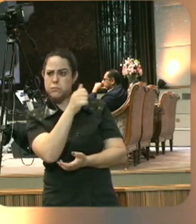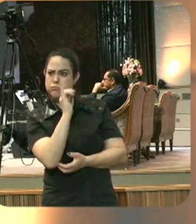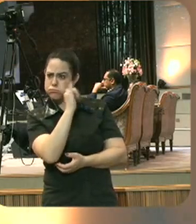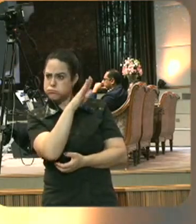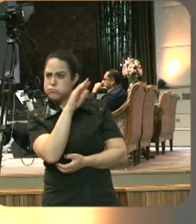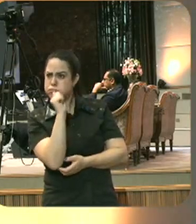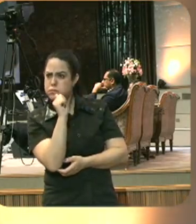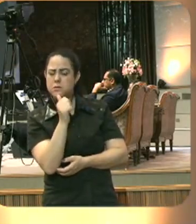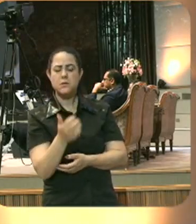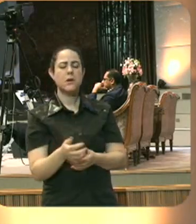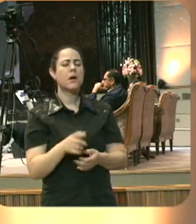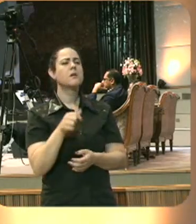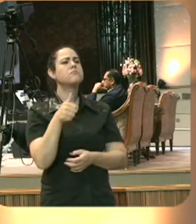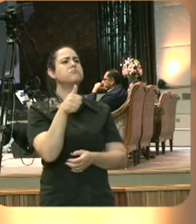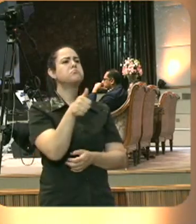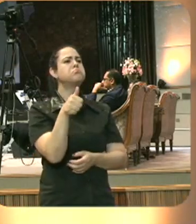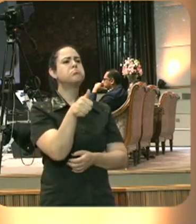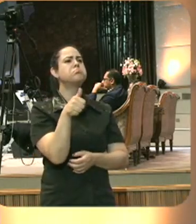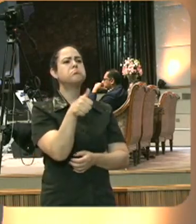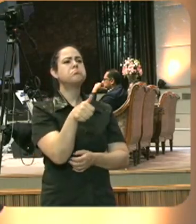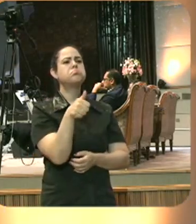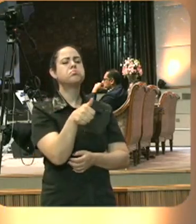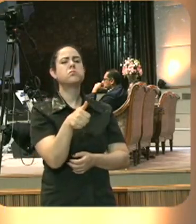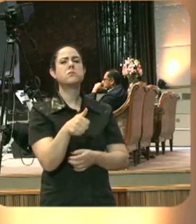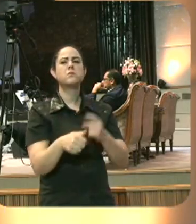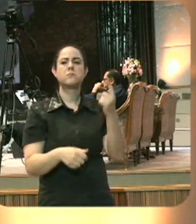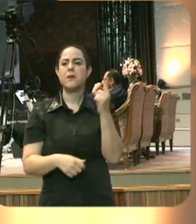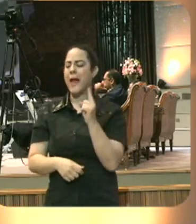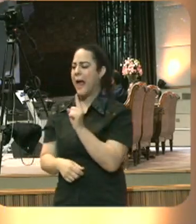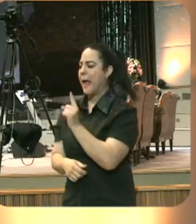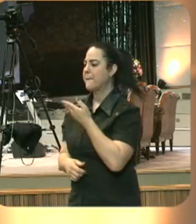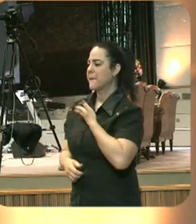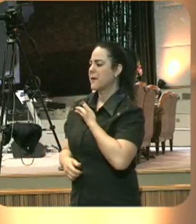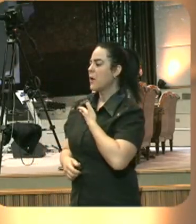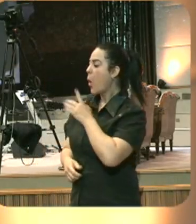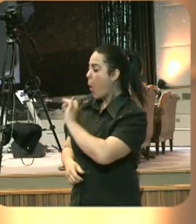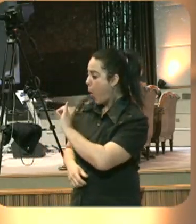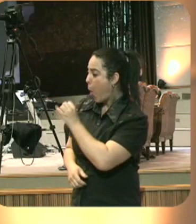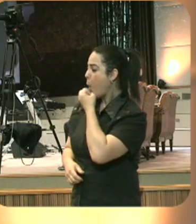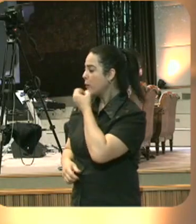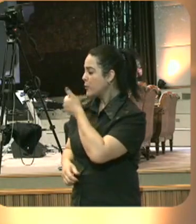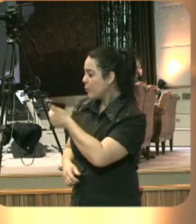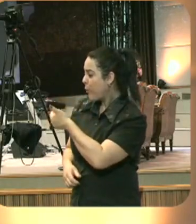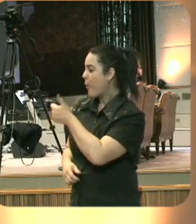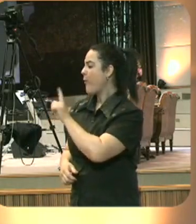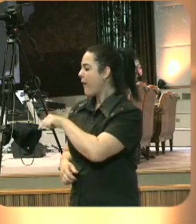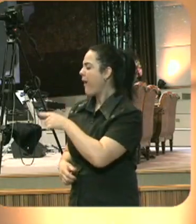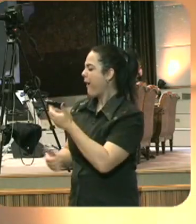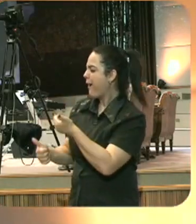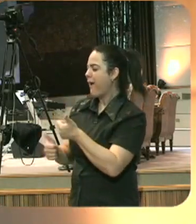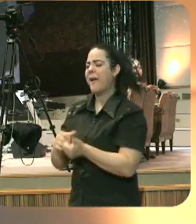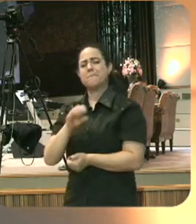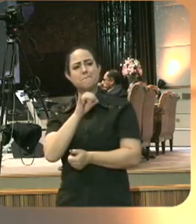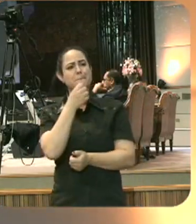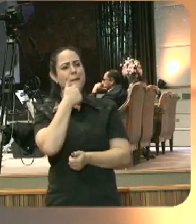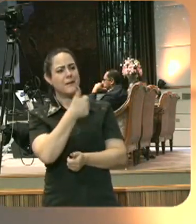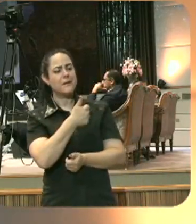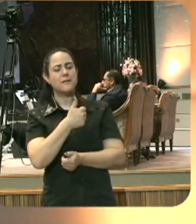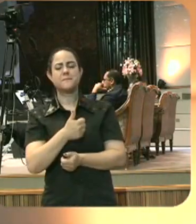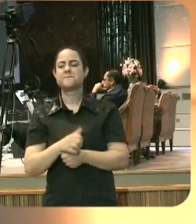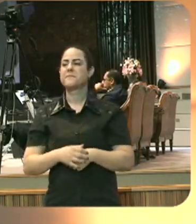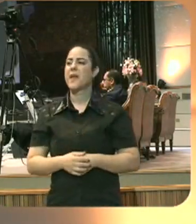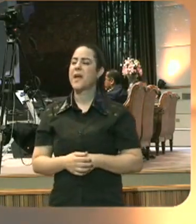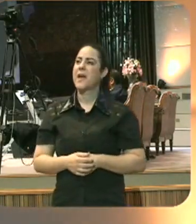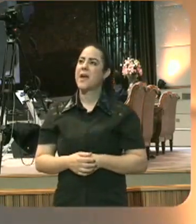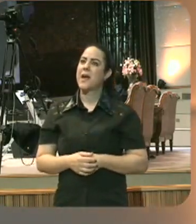eles. Aí tocaram a campainha, veio lá o amigo: ô fulano, tudo bem e tal. Aí disse assim: